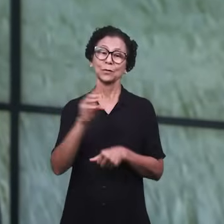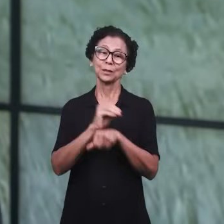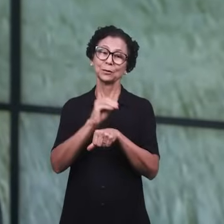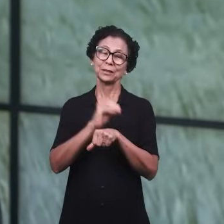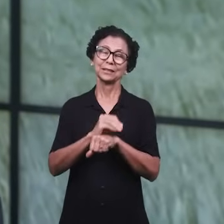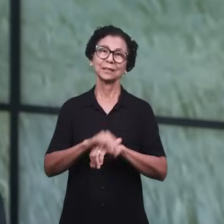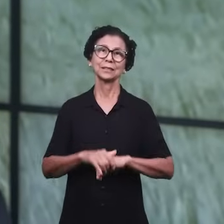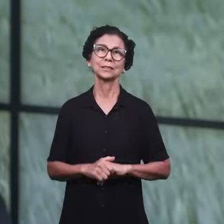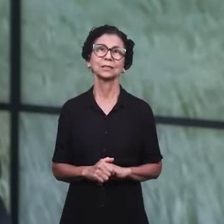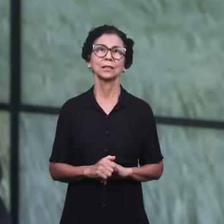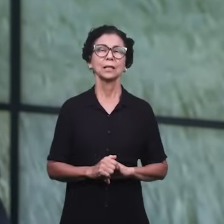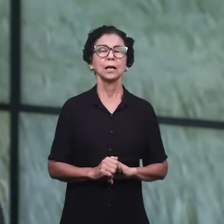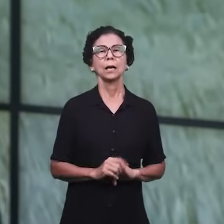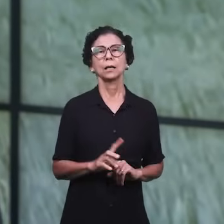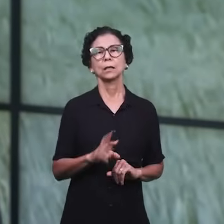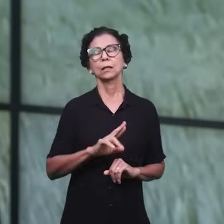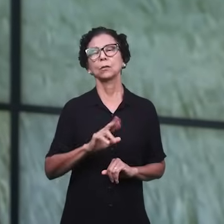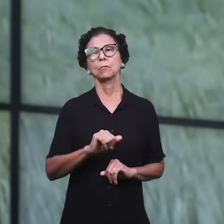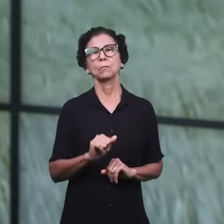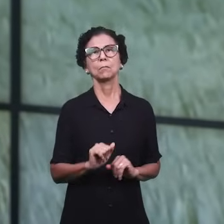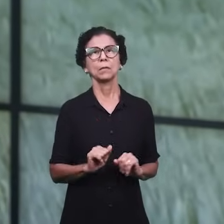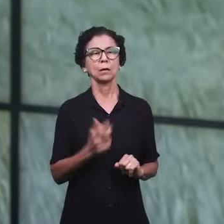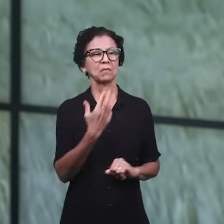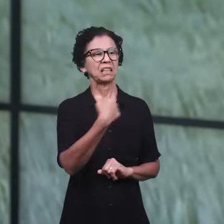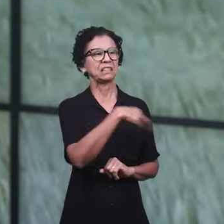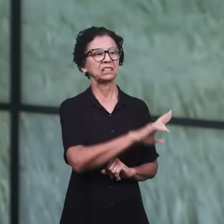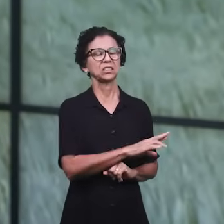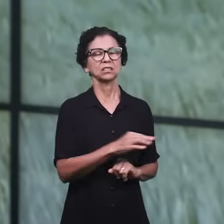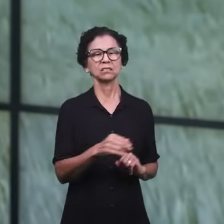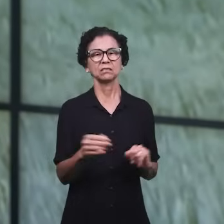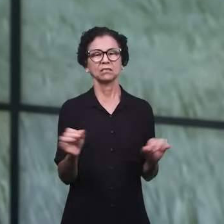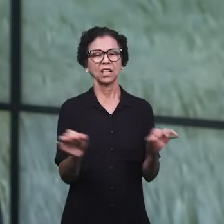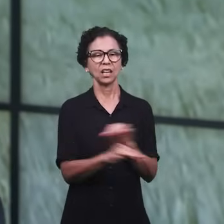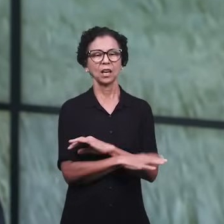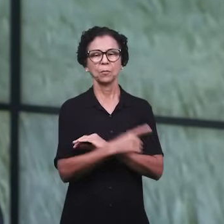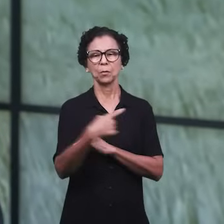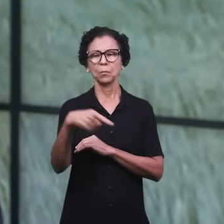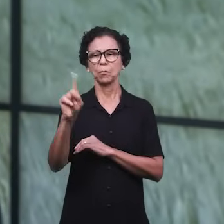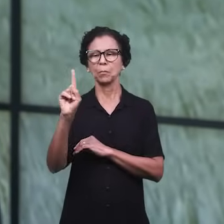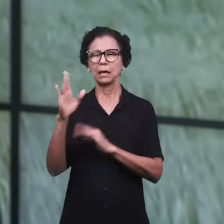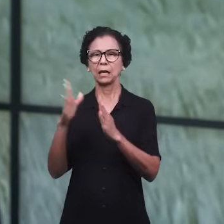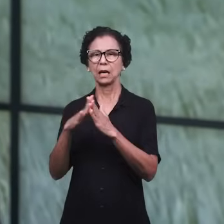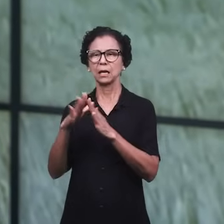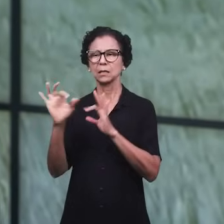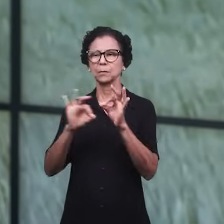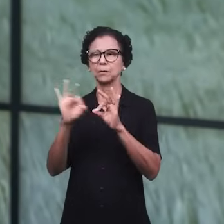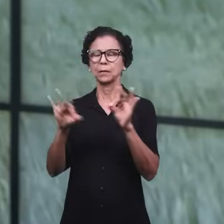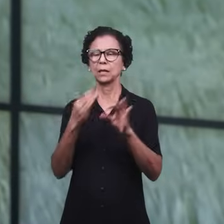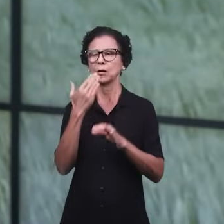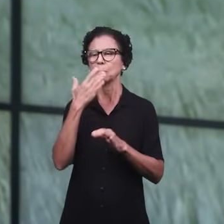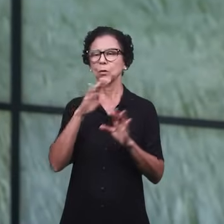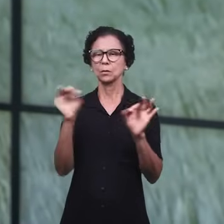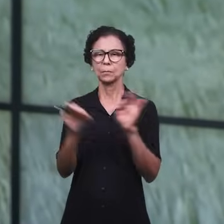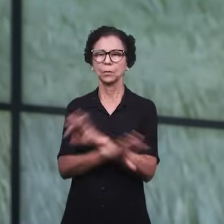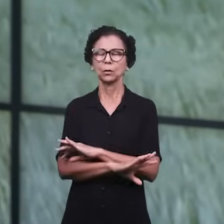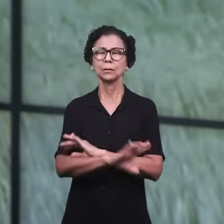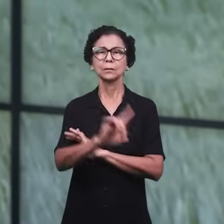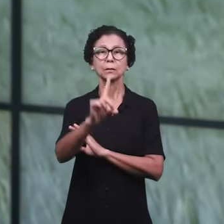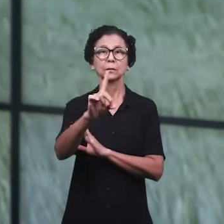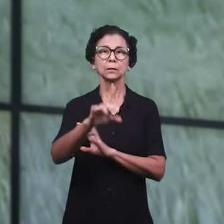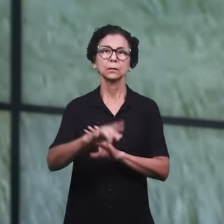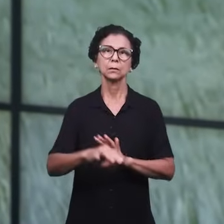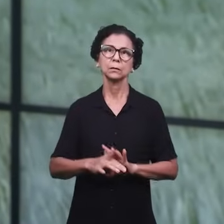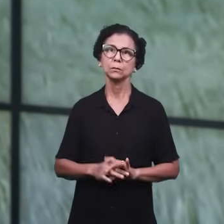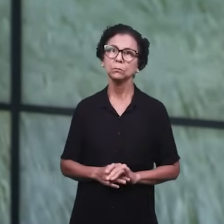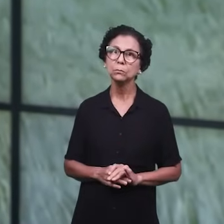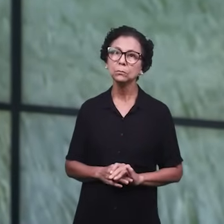uma liturgia não é um ato religioso vazio acabou Ali vai para casa faz o almoço não o pai quando traz a criança diante do púlpito